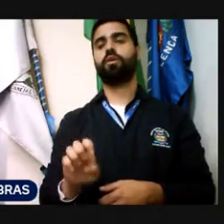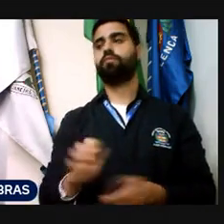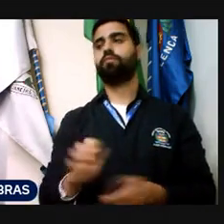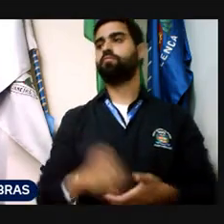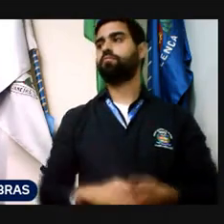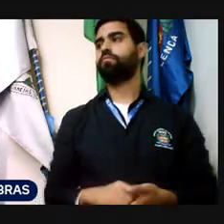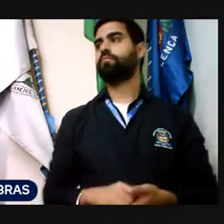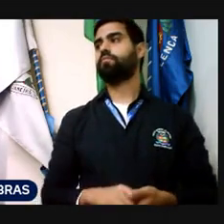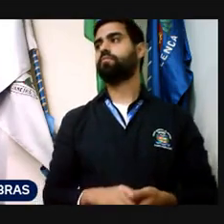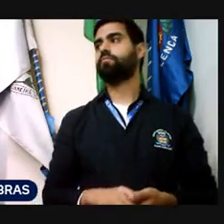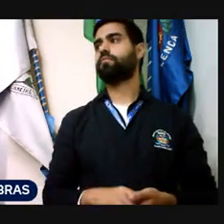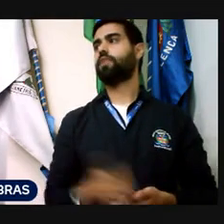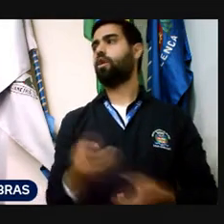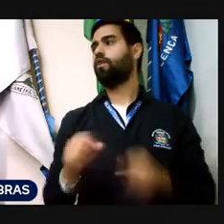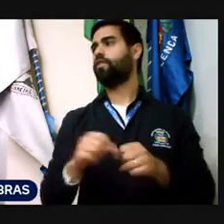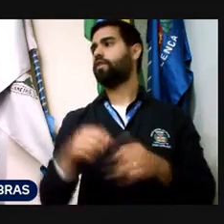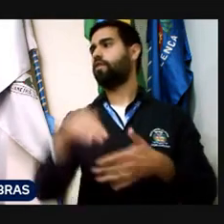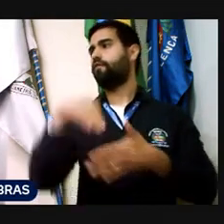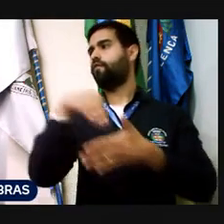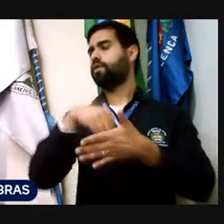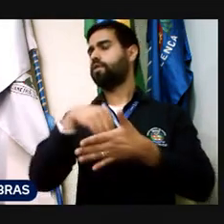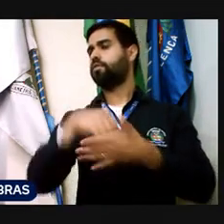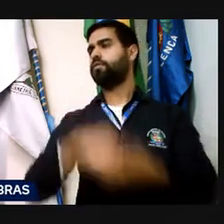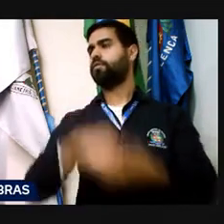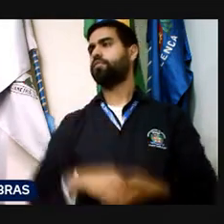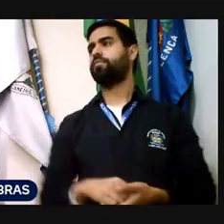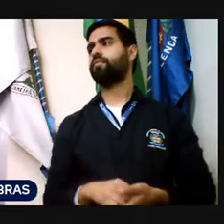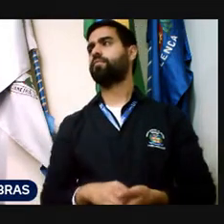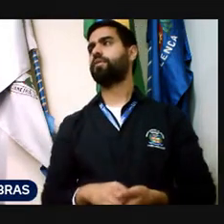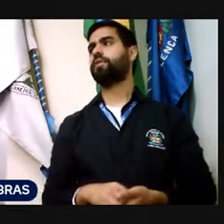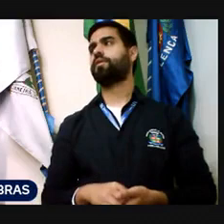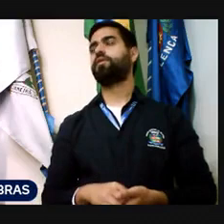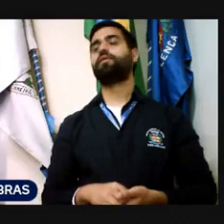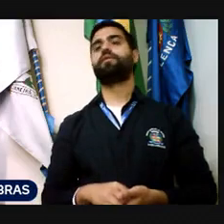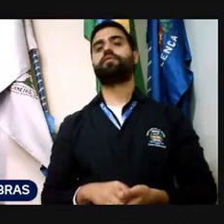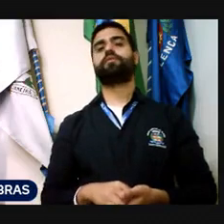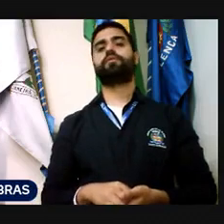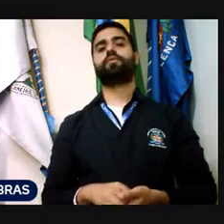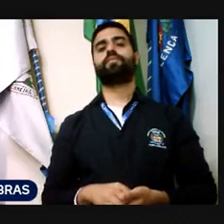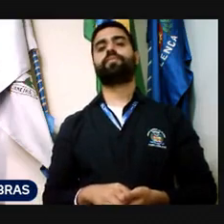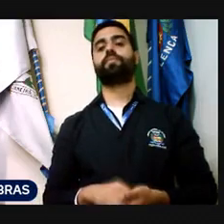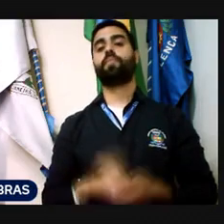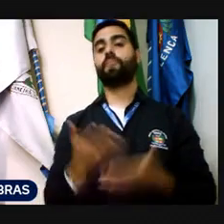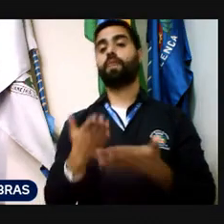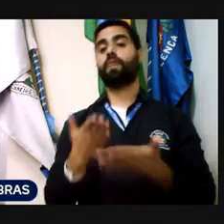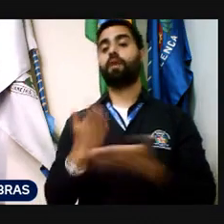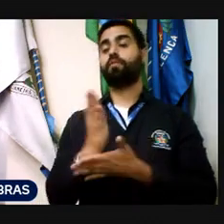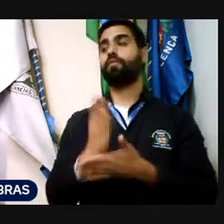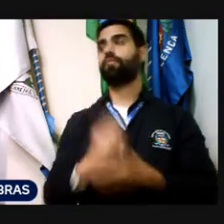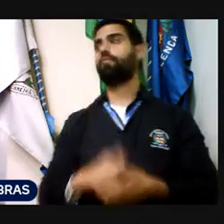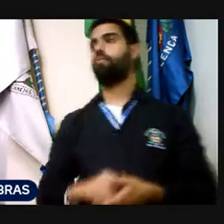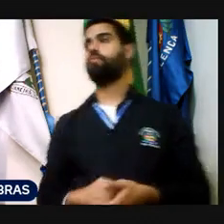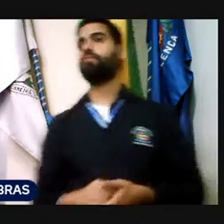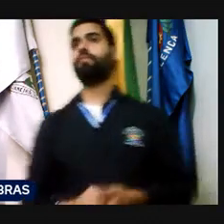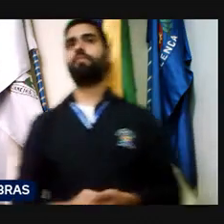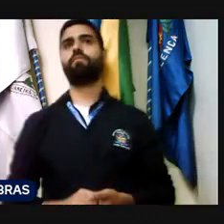vereador querer discutir, passo ao regime de votação. Os vereadores concordam, permaneçam como estão, aprovado.